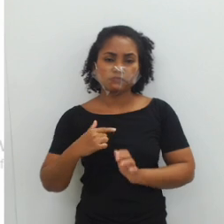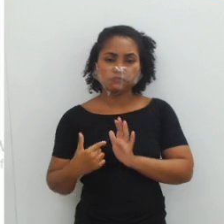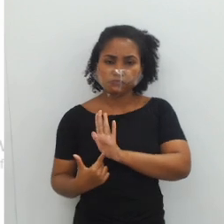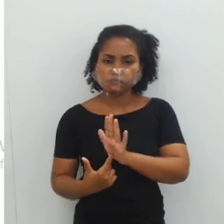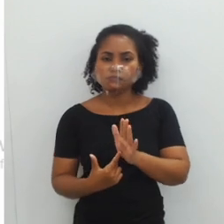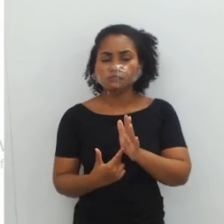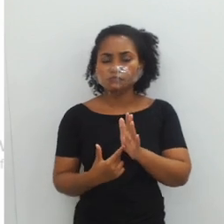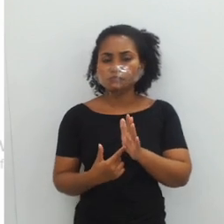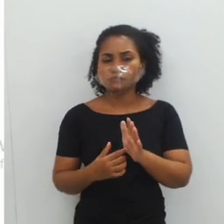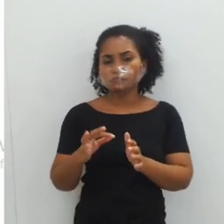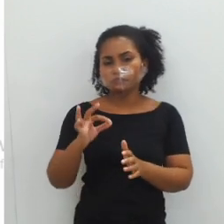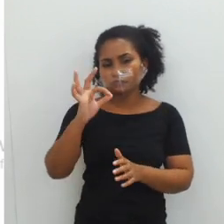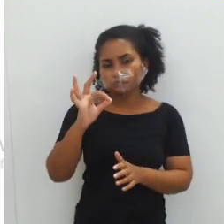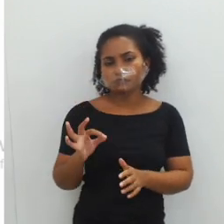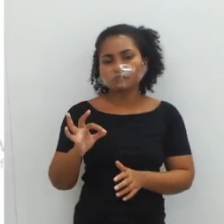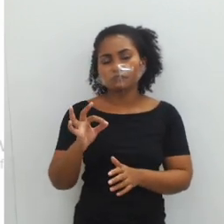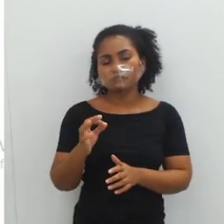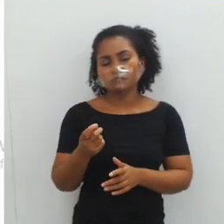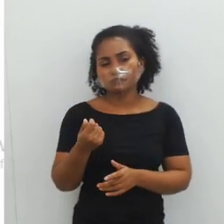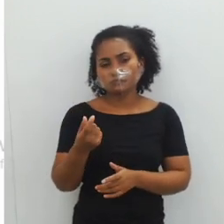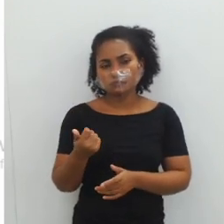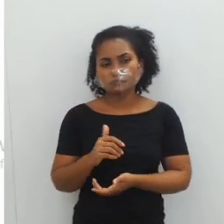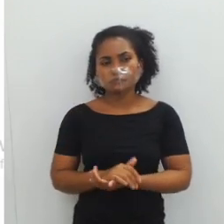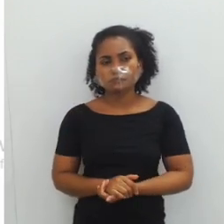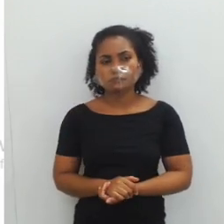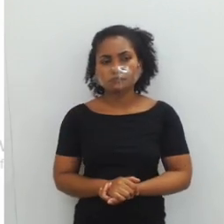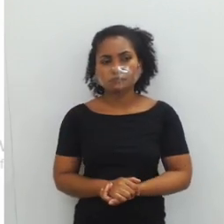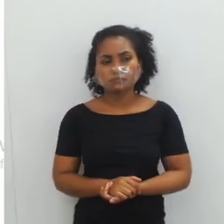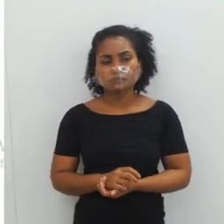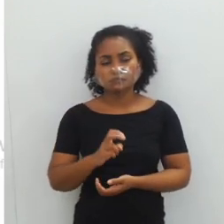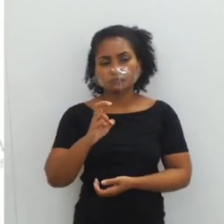renda onde